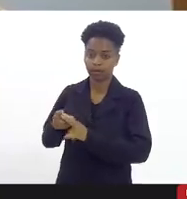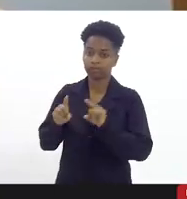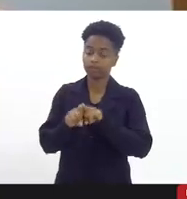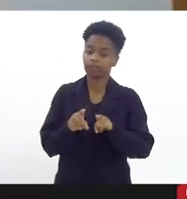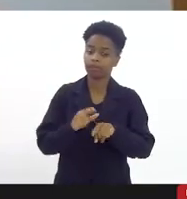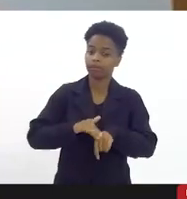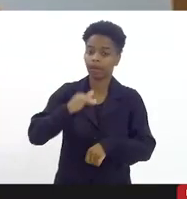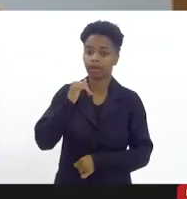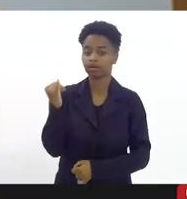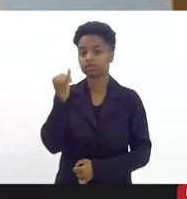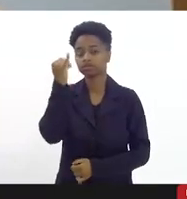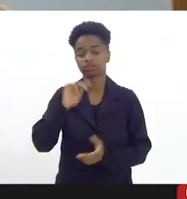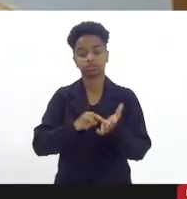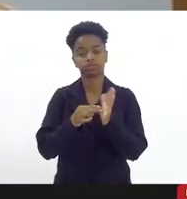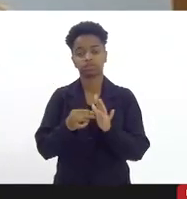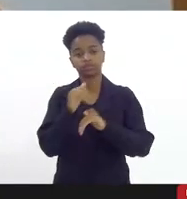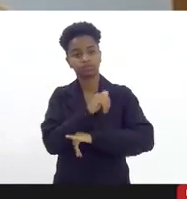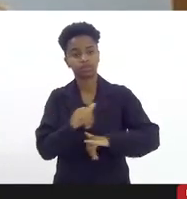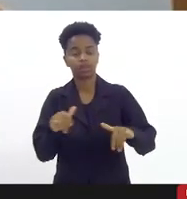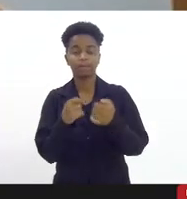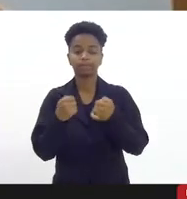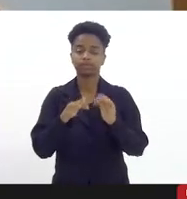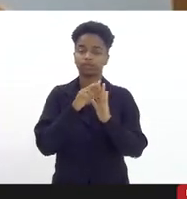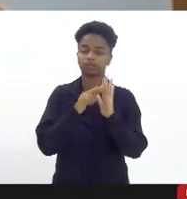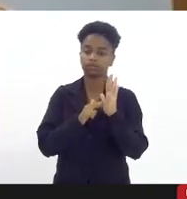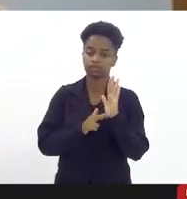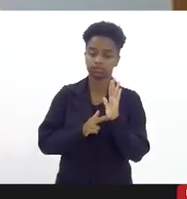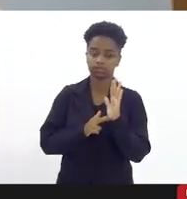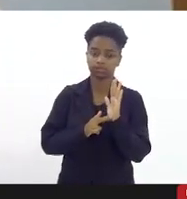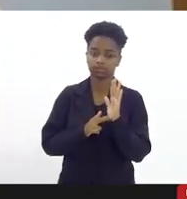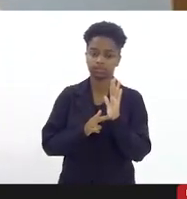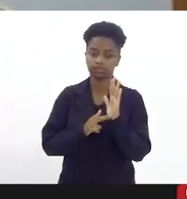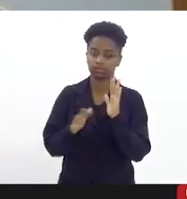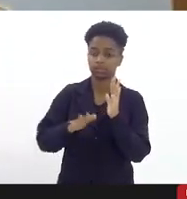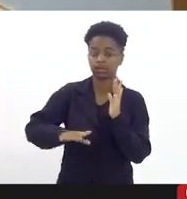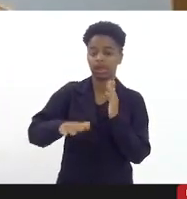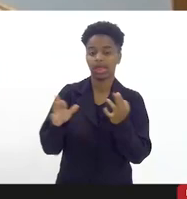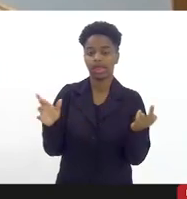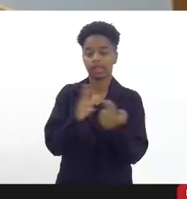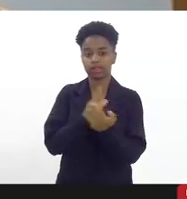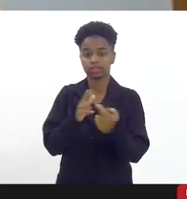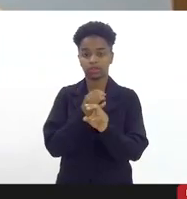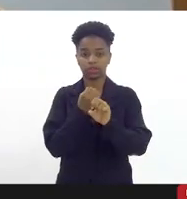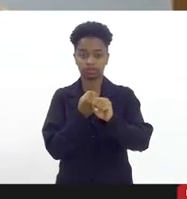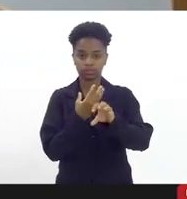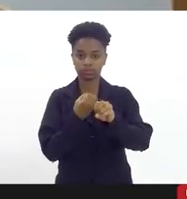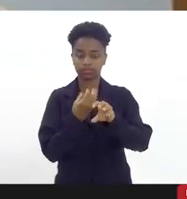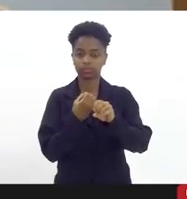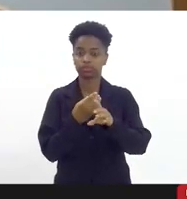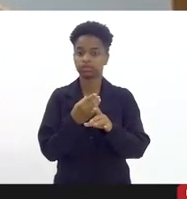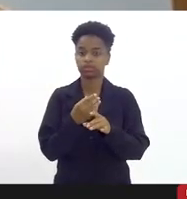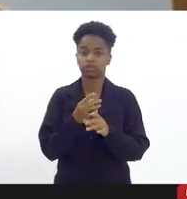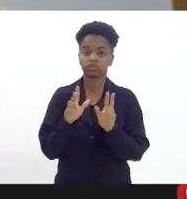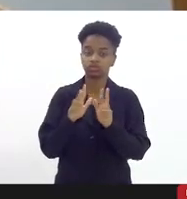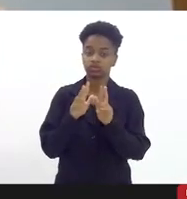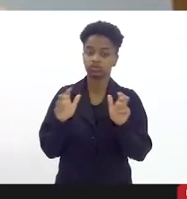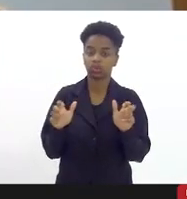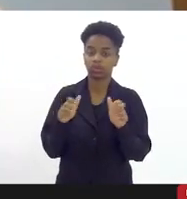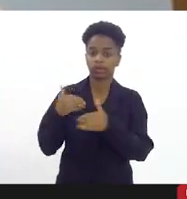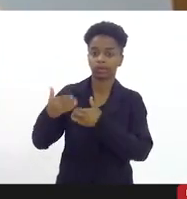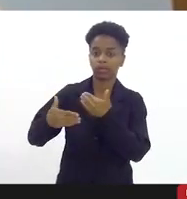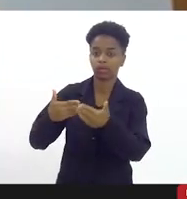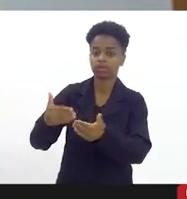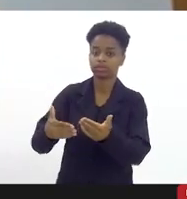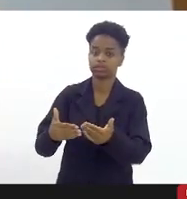que isso é dizer que nós precisamos ter uma regulamentação nas relações de ensino-aprendizagem No que diz respeito ao